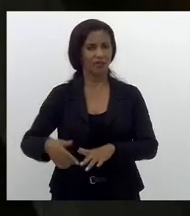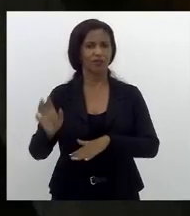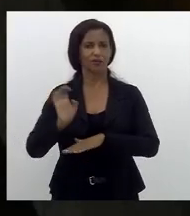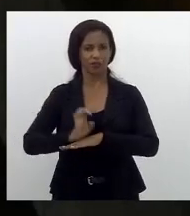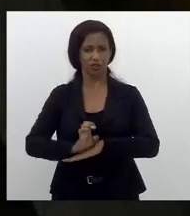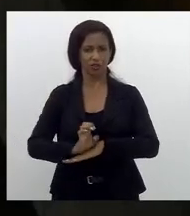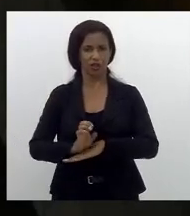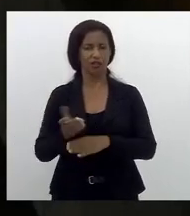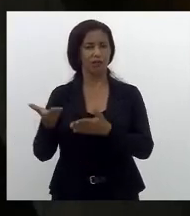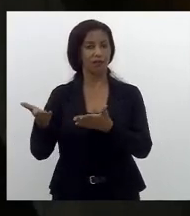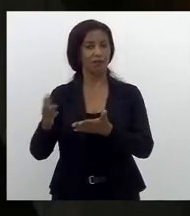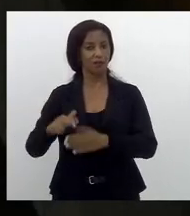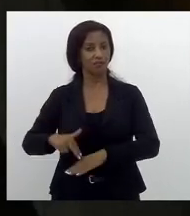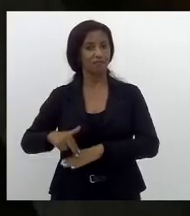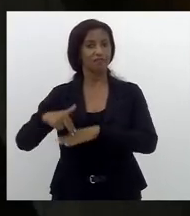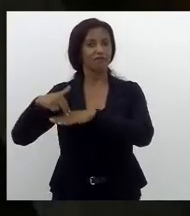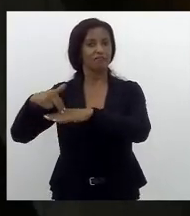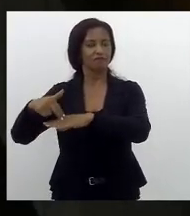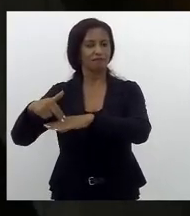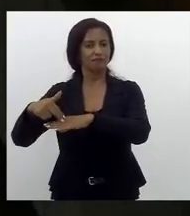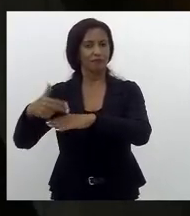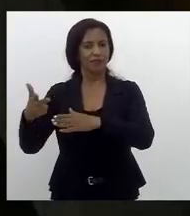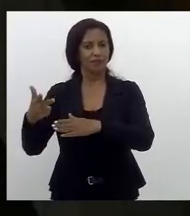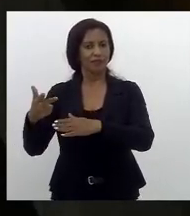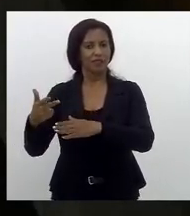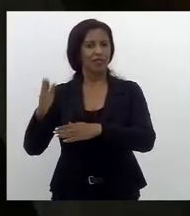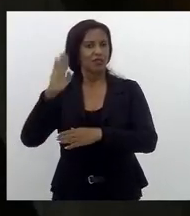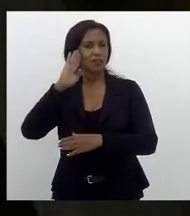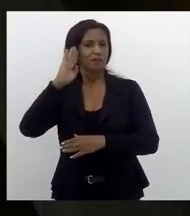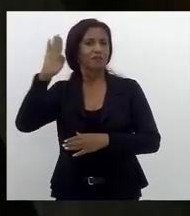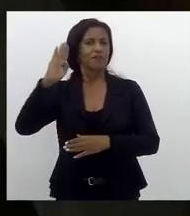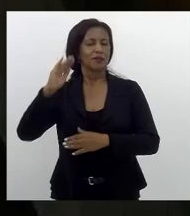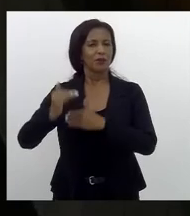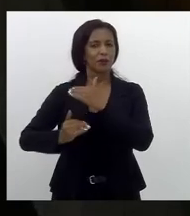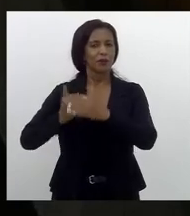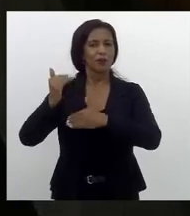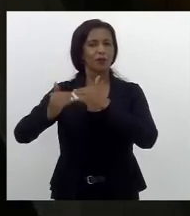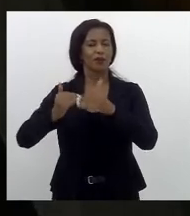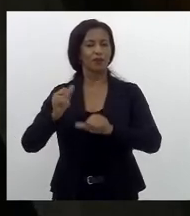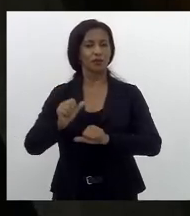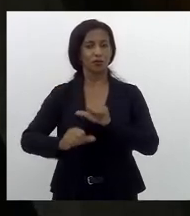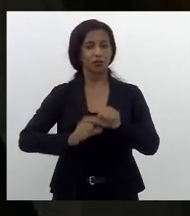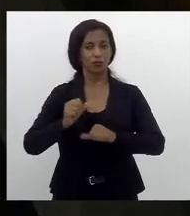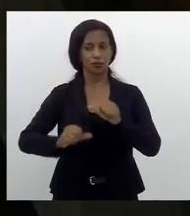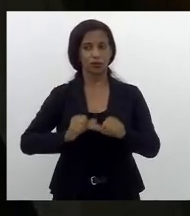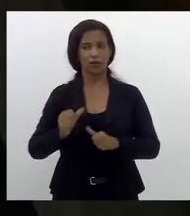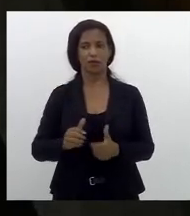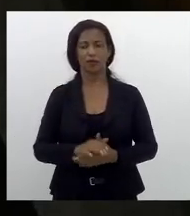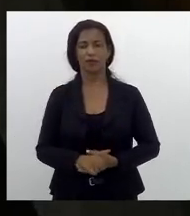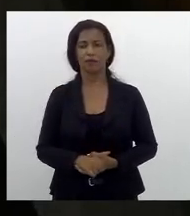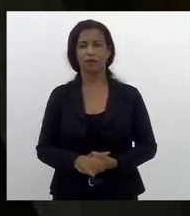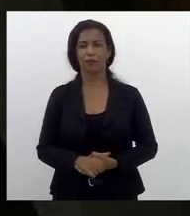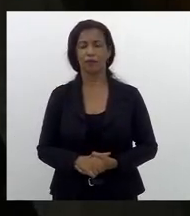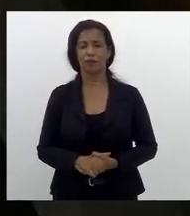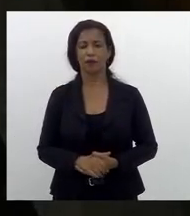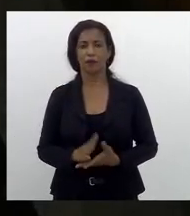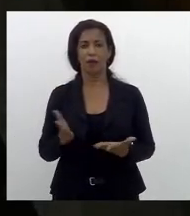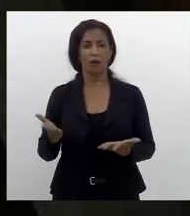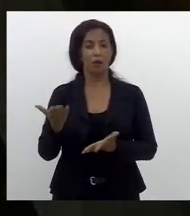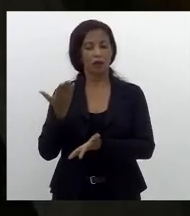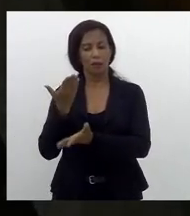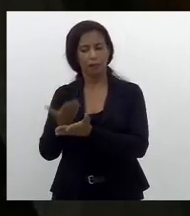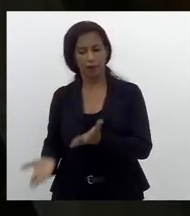Estado para que ele se levante e seja protagonista de um processo de mudança. E, por último, não só porque é o que mais